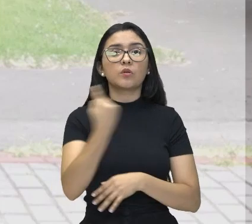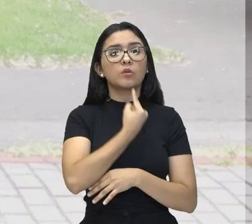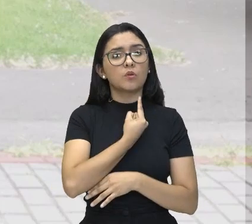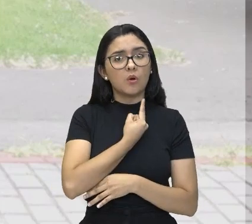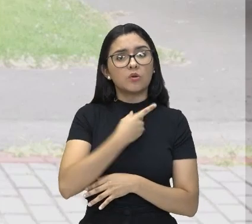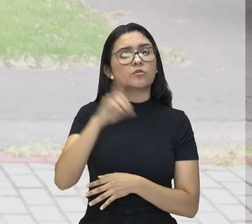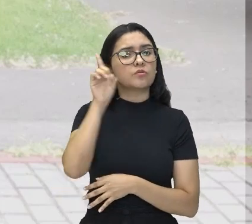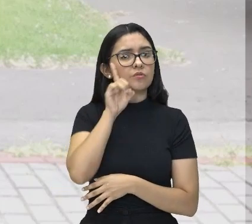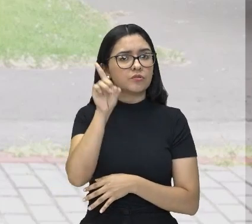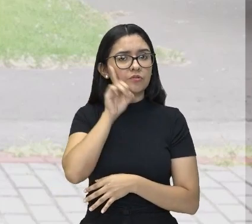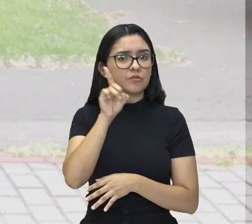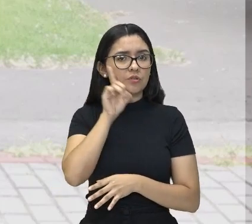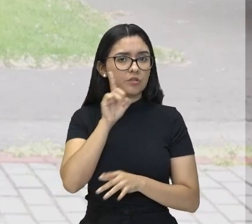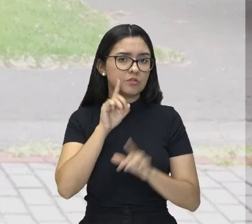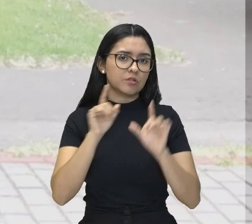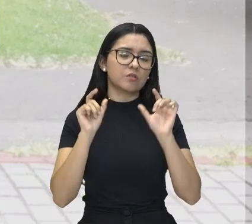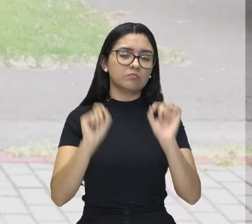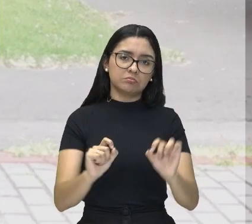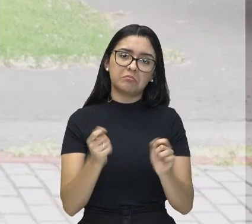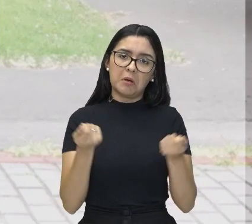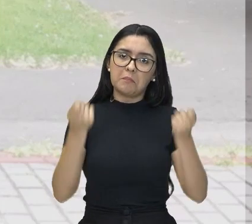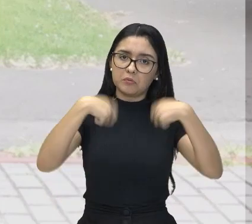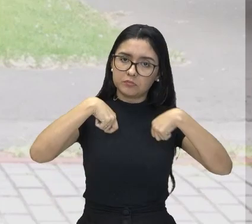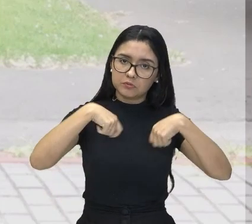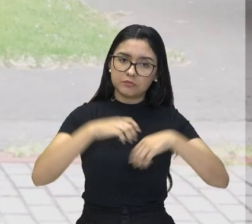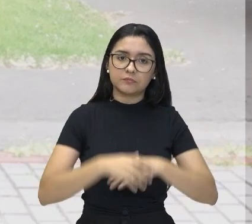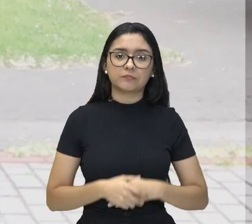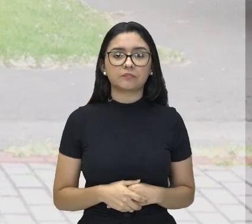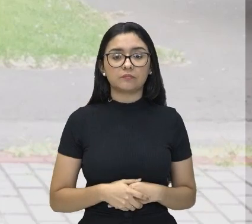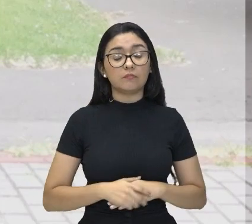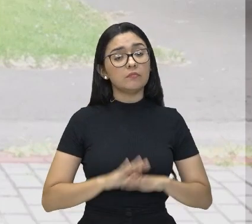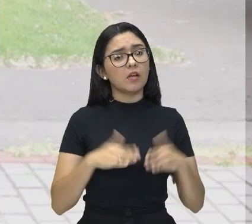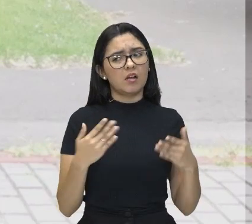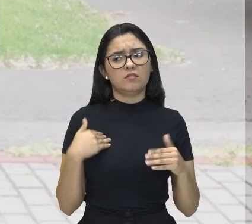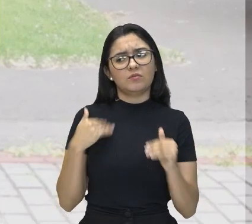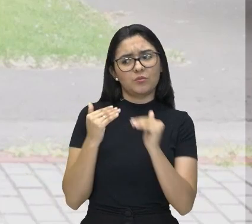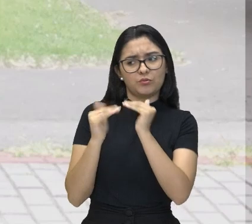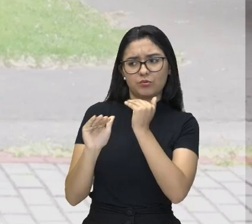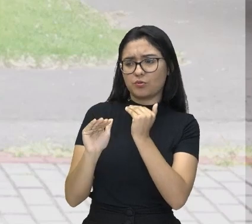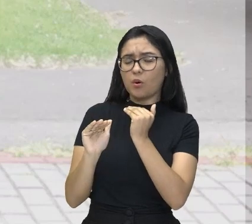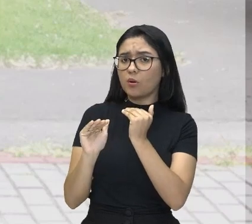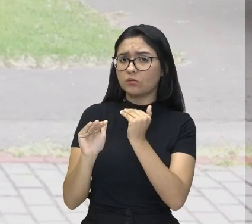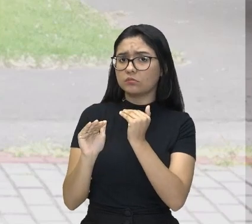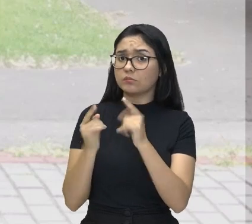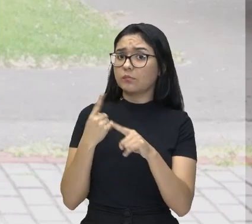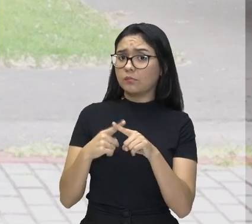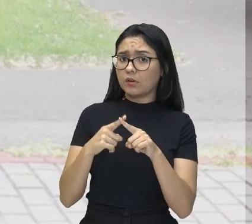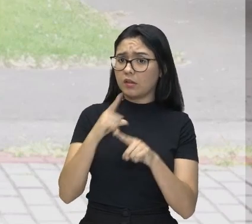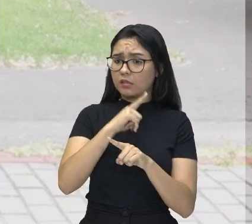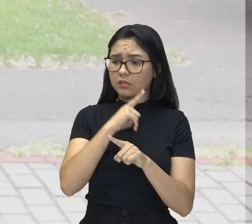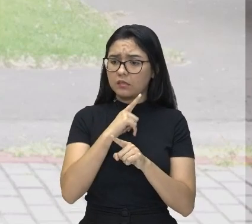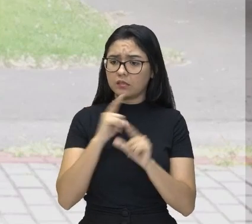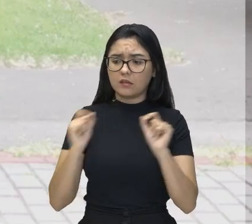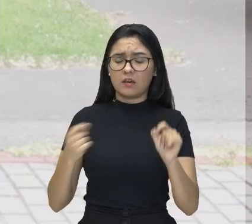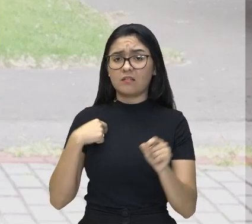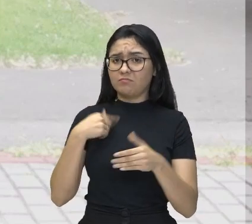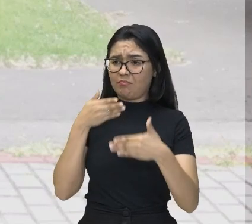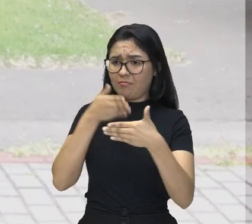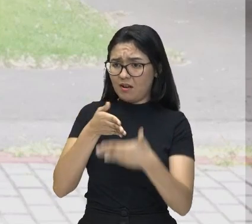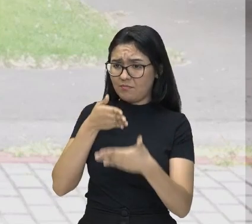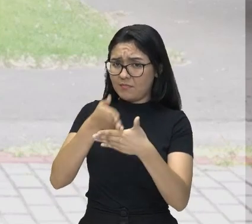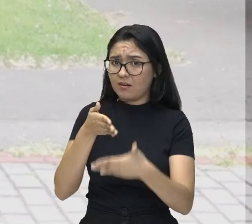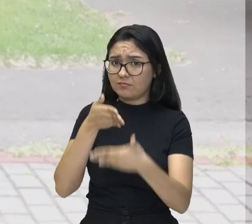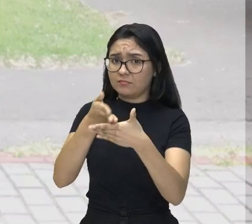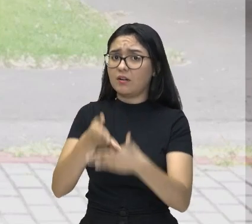vez mais perto do que nunca de tornar isso uma realidade. Eu discordo um pouco, viu? Porque existem muitos obstáculos ali a